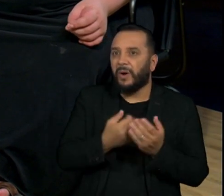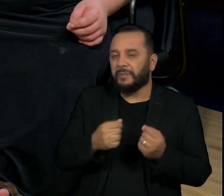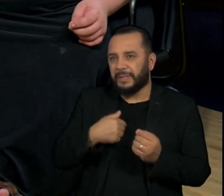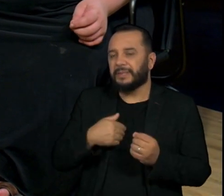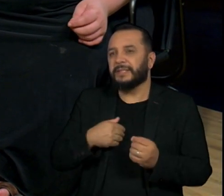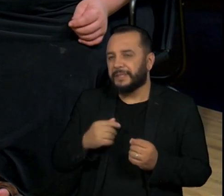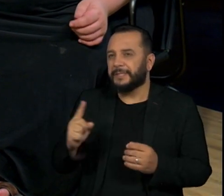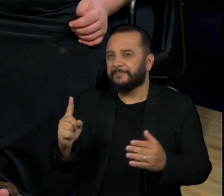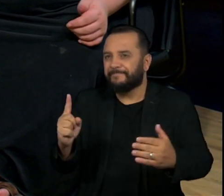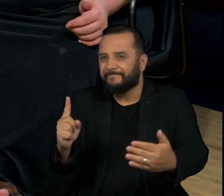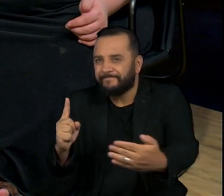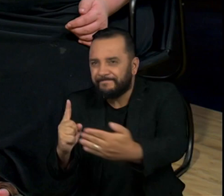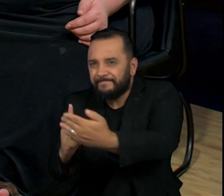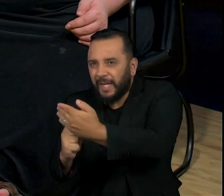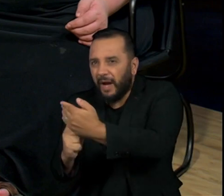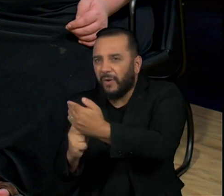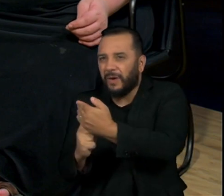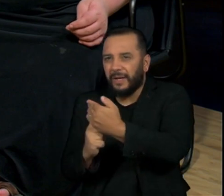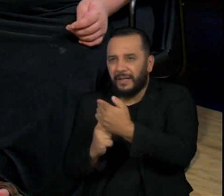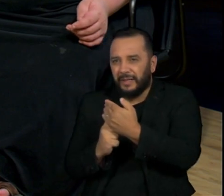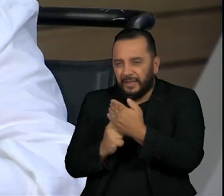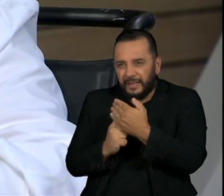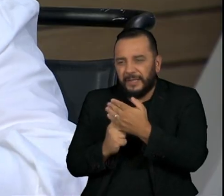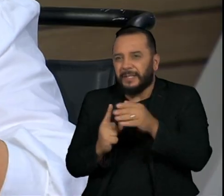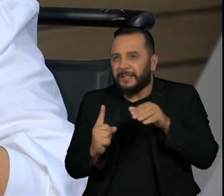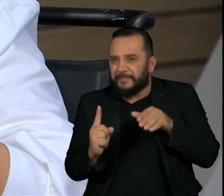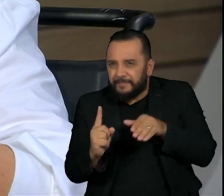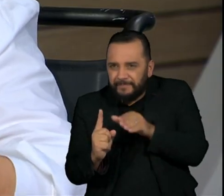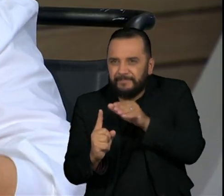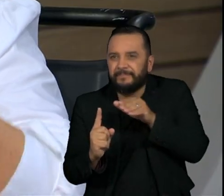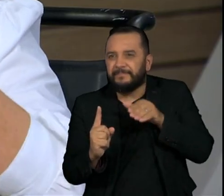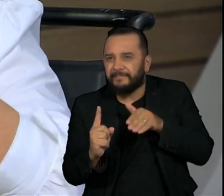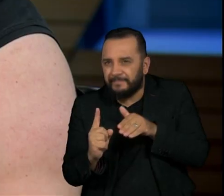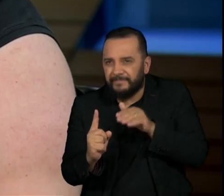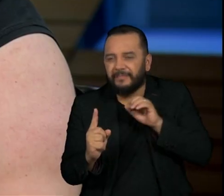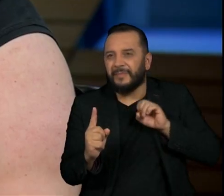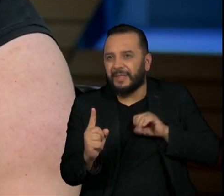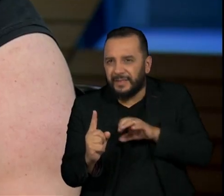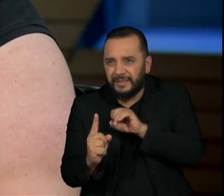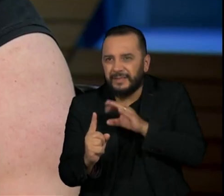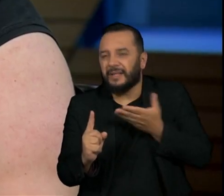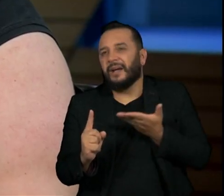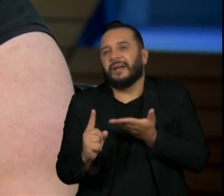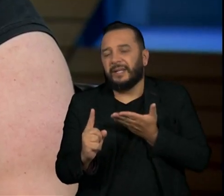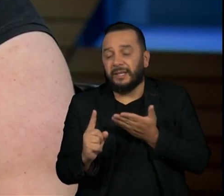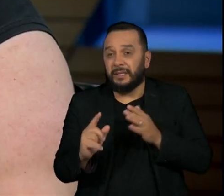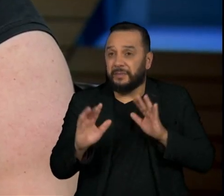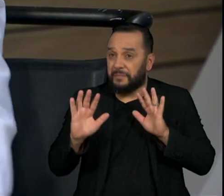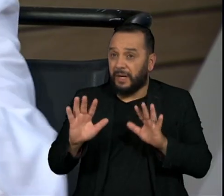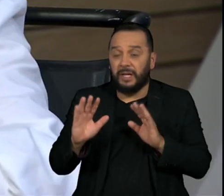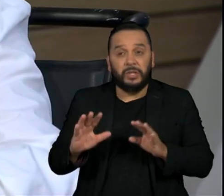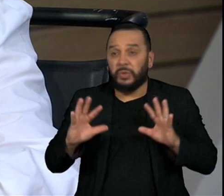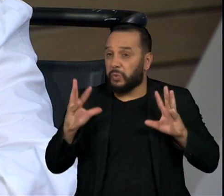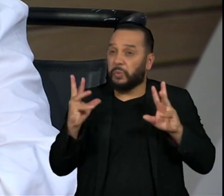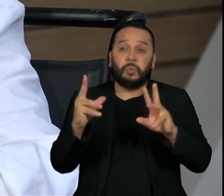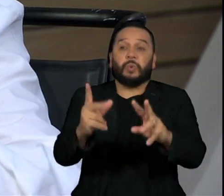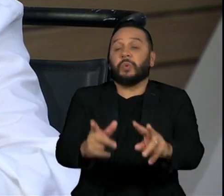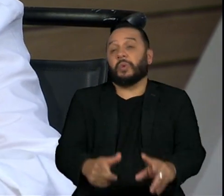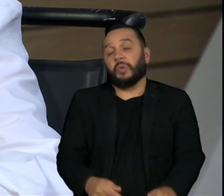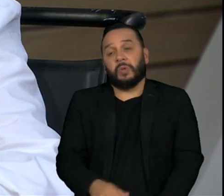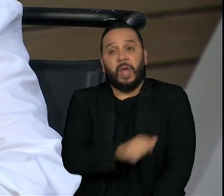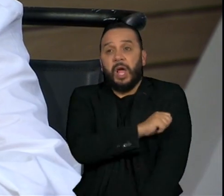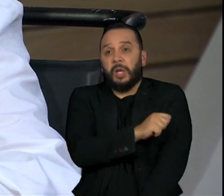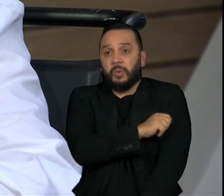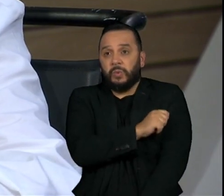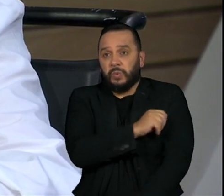perceber se ele está sendo isolado, se ele está sendo excluído. A gente não pode também entender que todo aluno que está se isolando, que é mais tímido, que